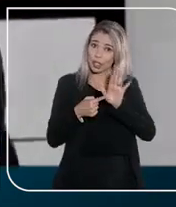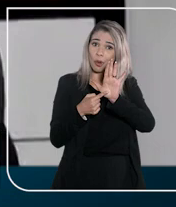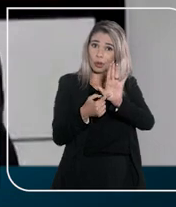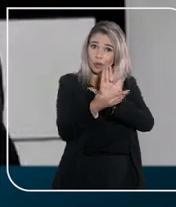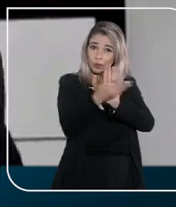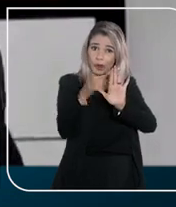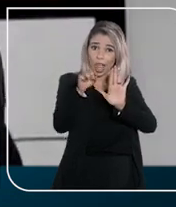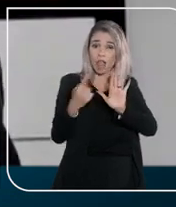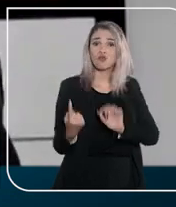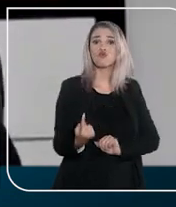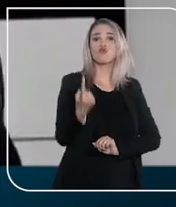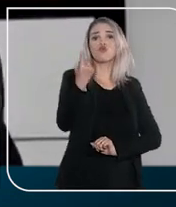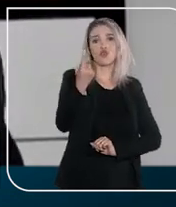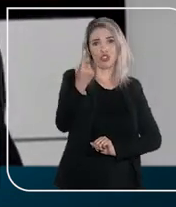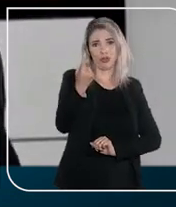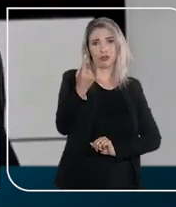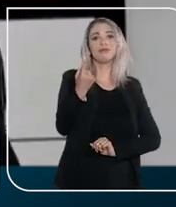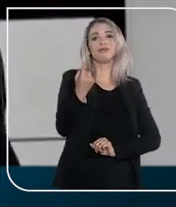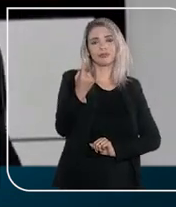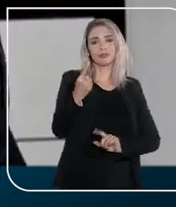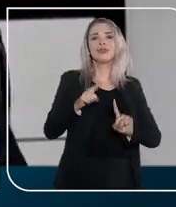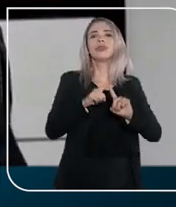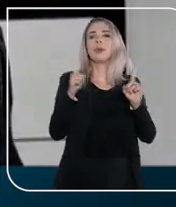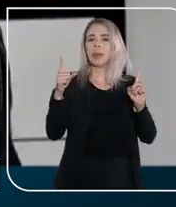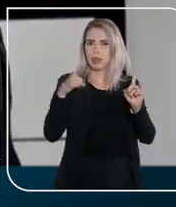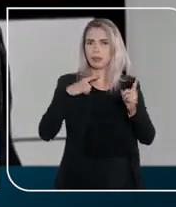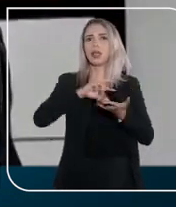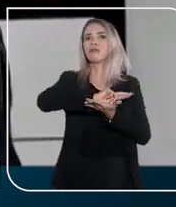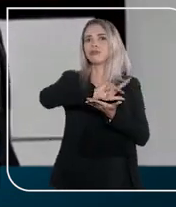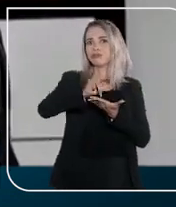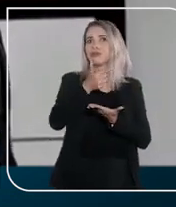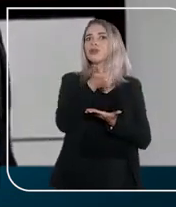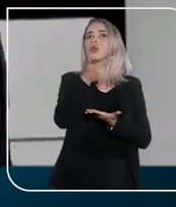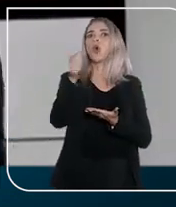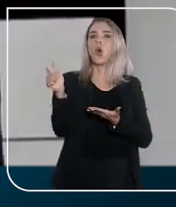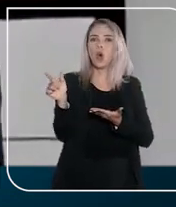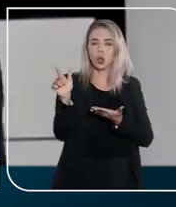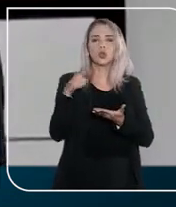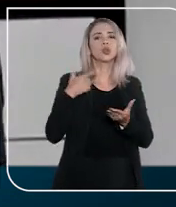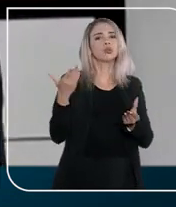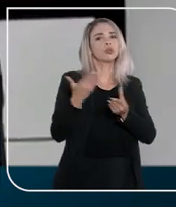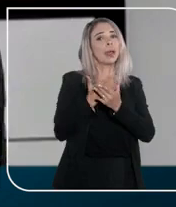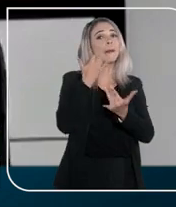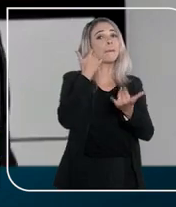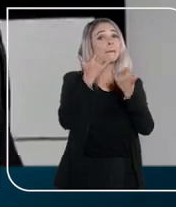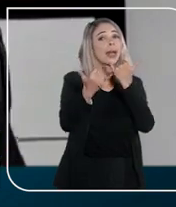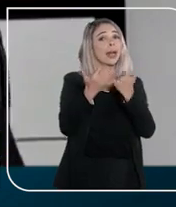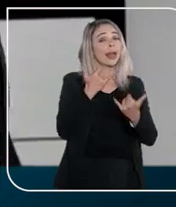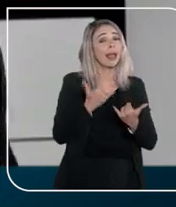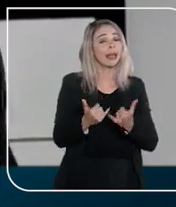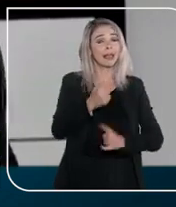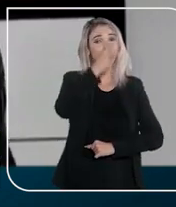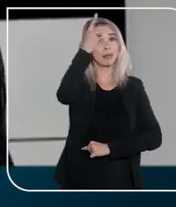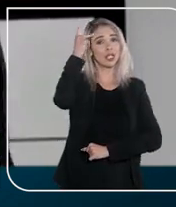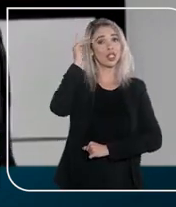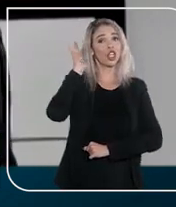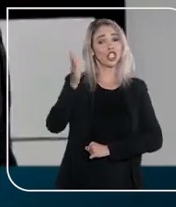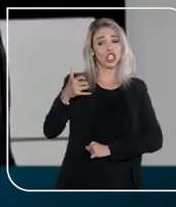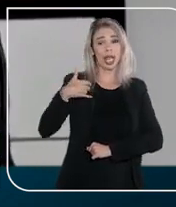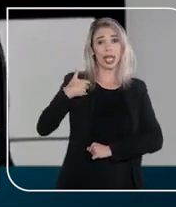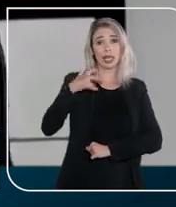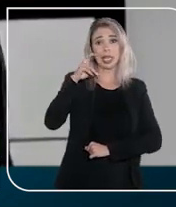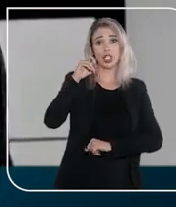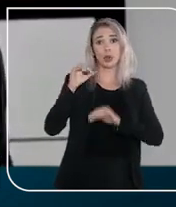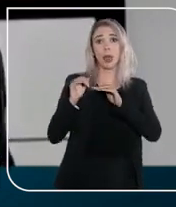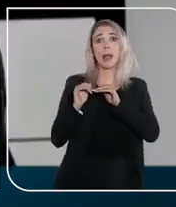que é um caso único, digamos assim. Mas nós temos diversos outros casos semelhantes, de a pessoa já está com mais de 50